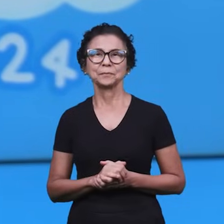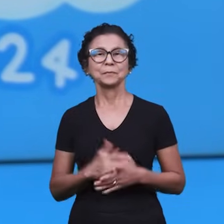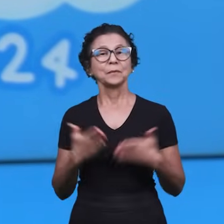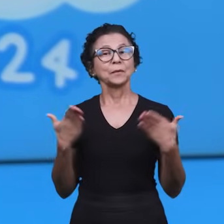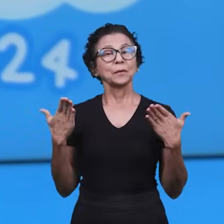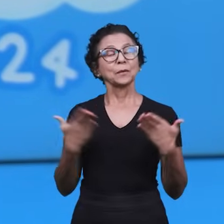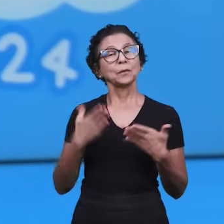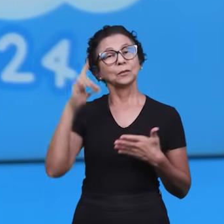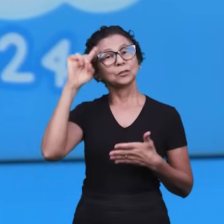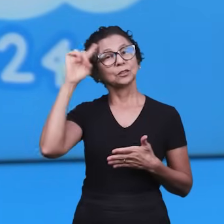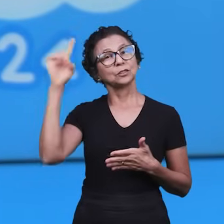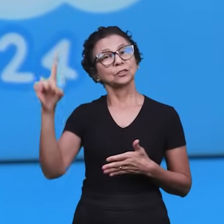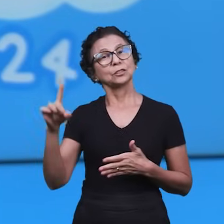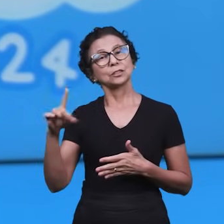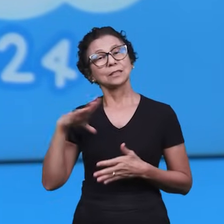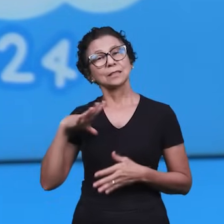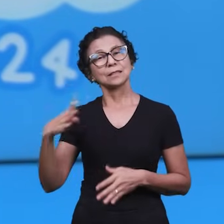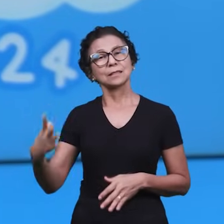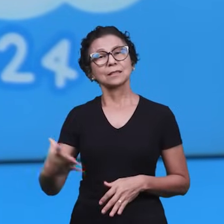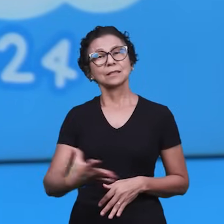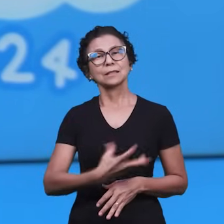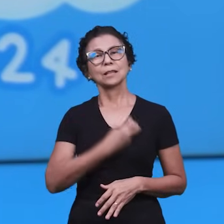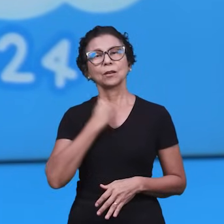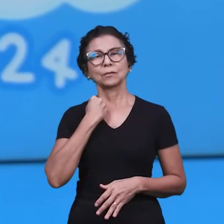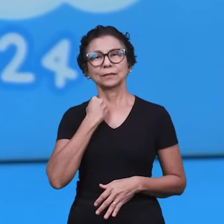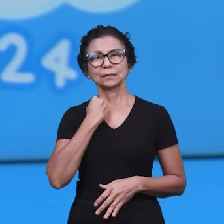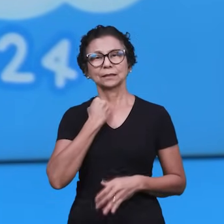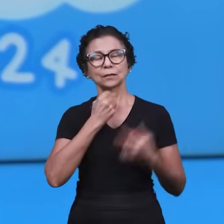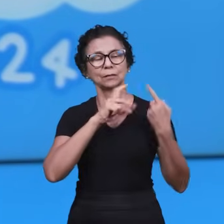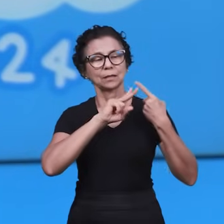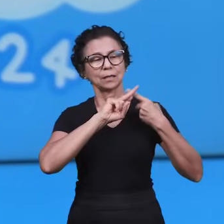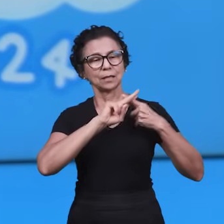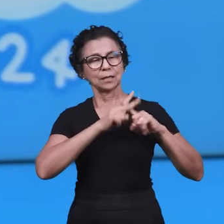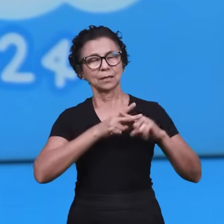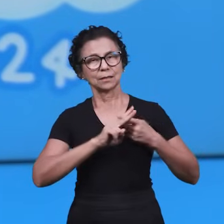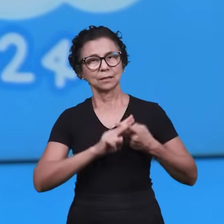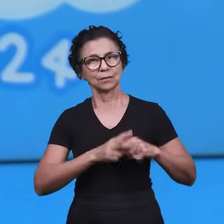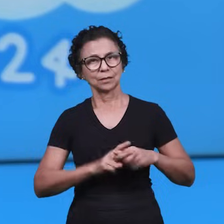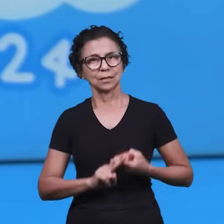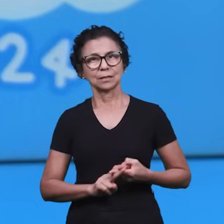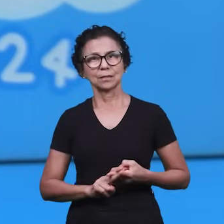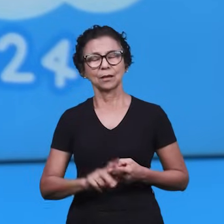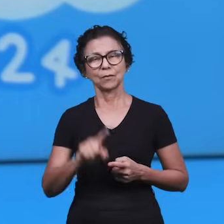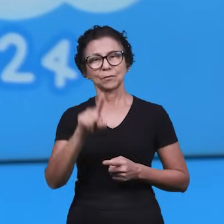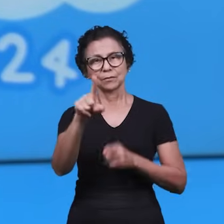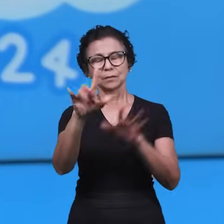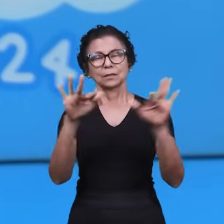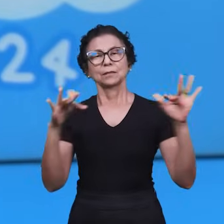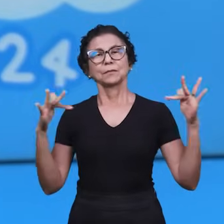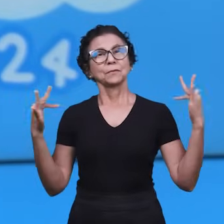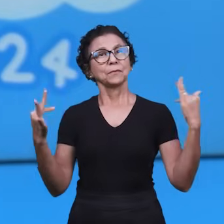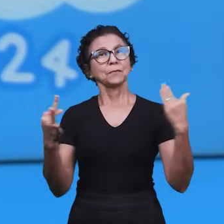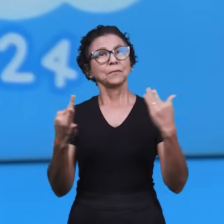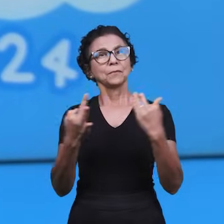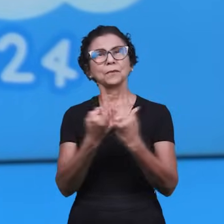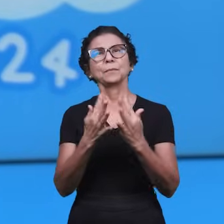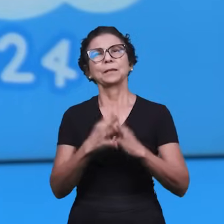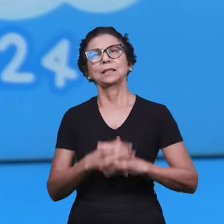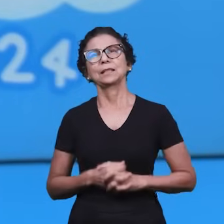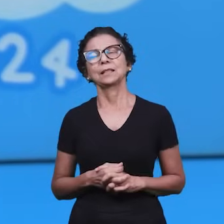hoje é dia de salvação e restauração para você e para sua